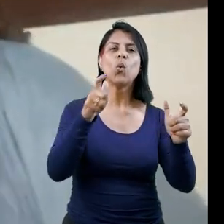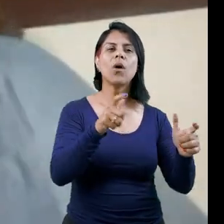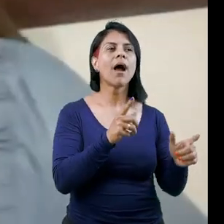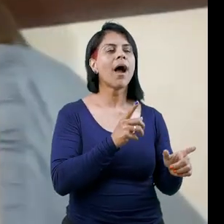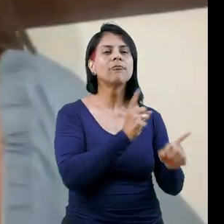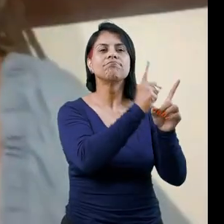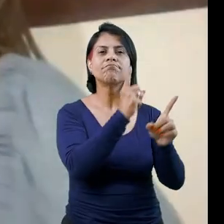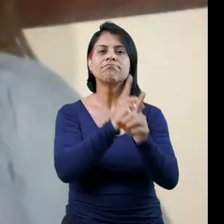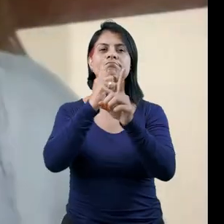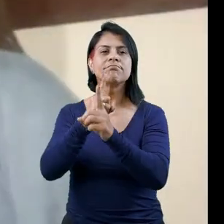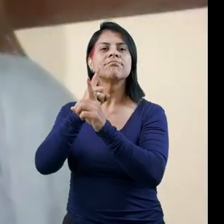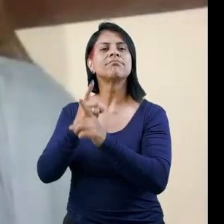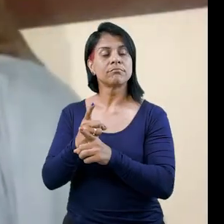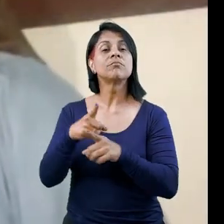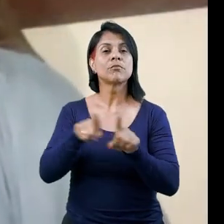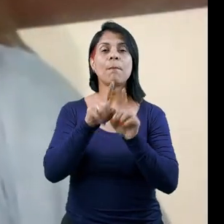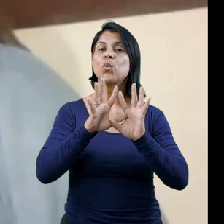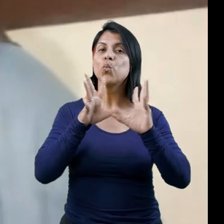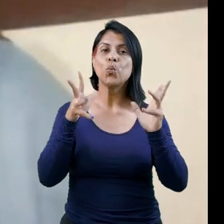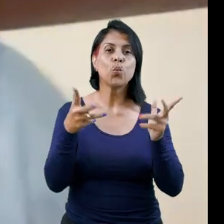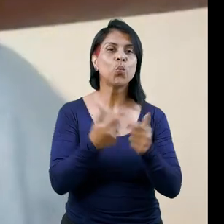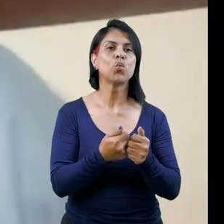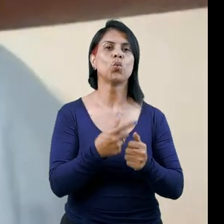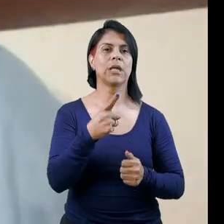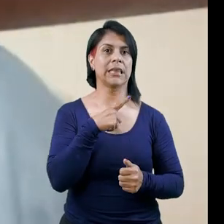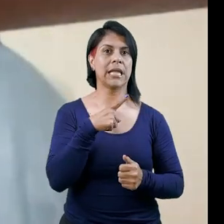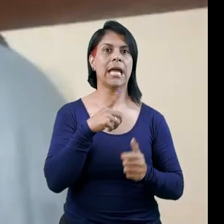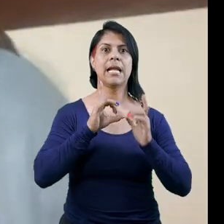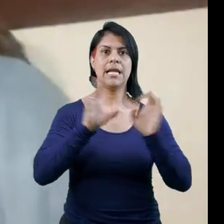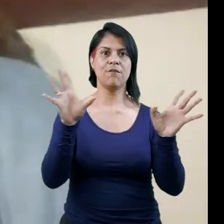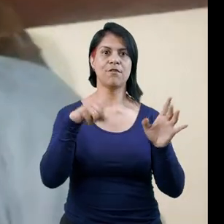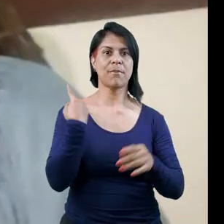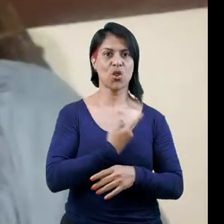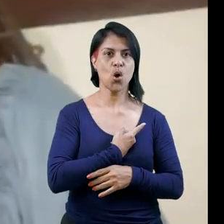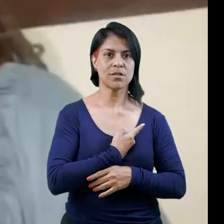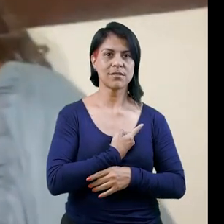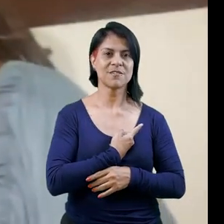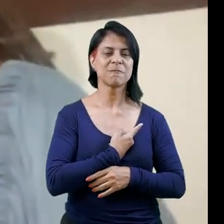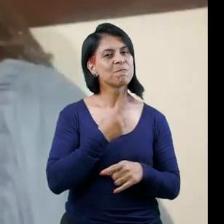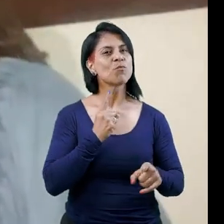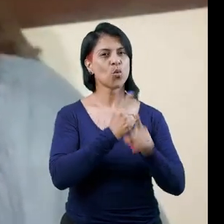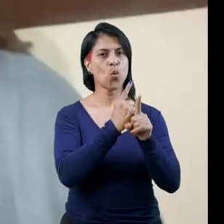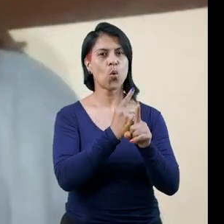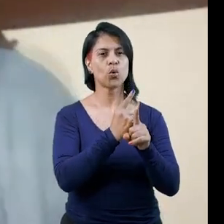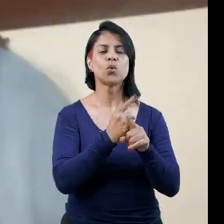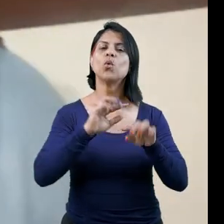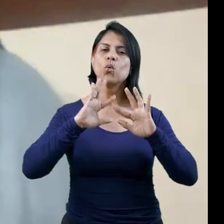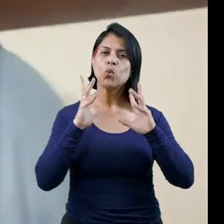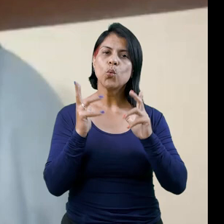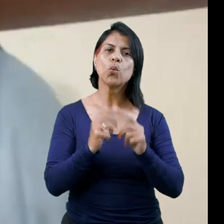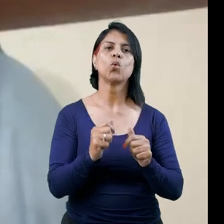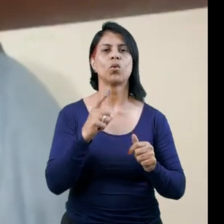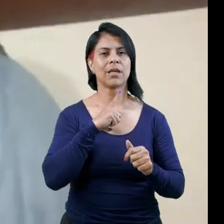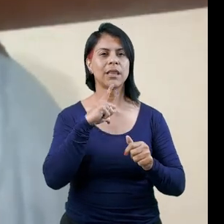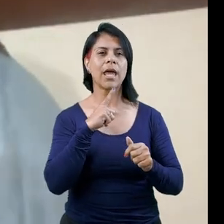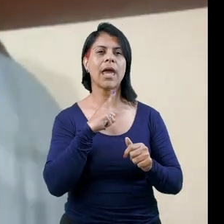para se encontrar com tudo aquilo que há disponível para o encontro, tudo aquilo que se abre